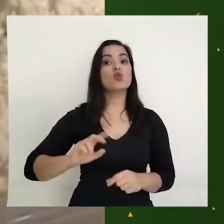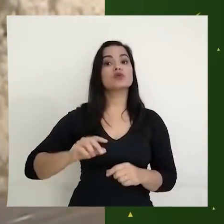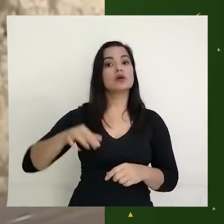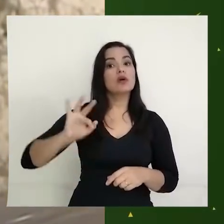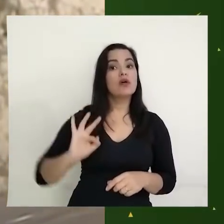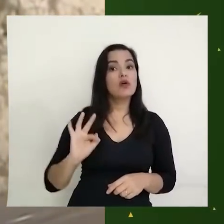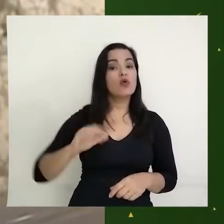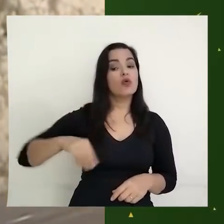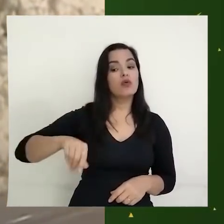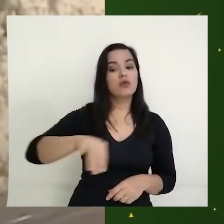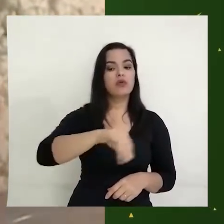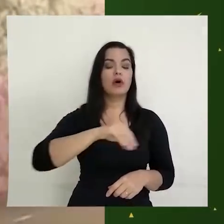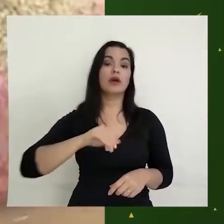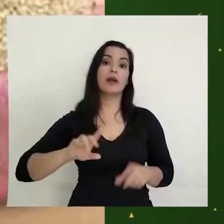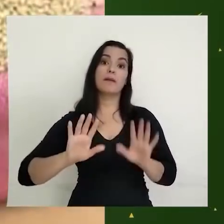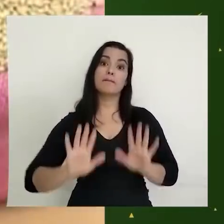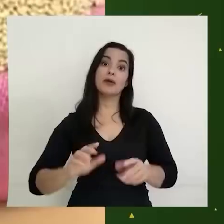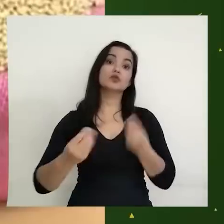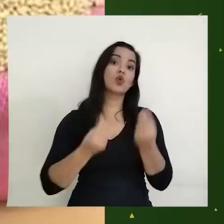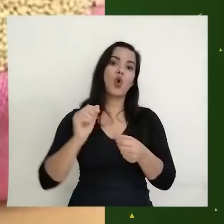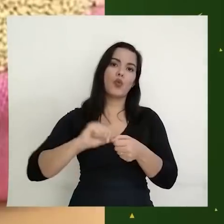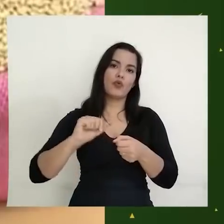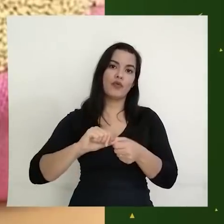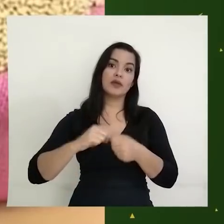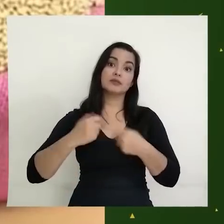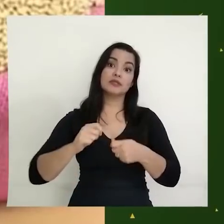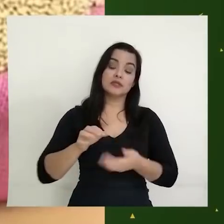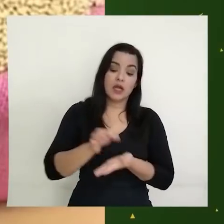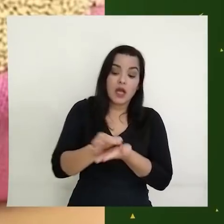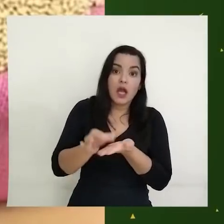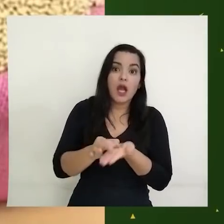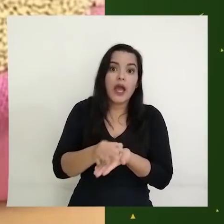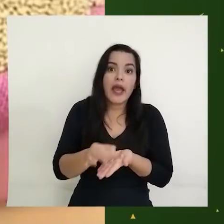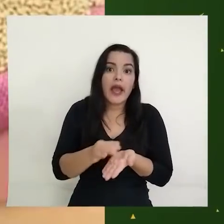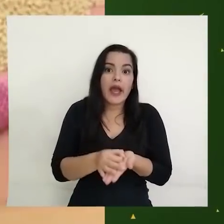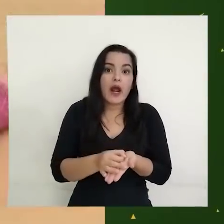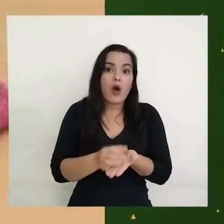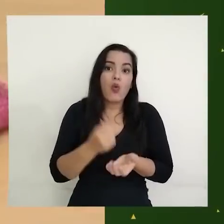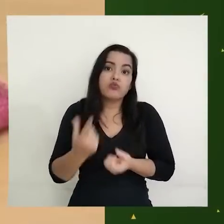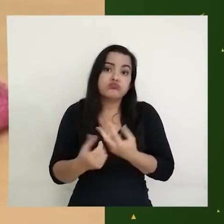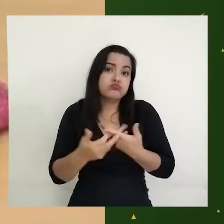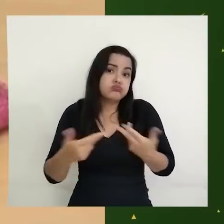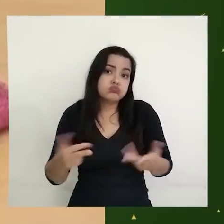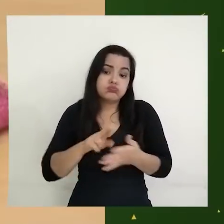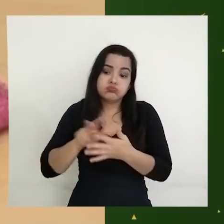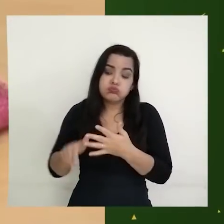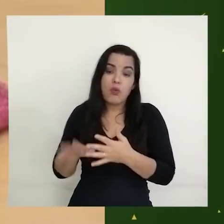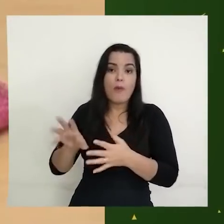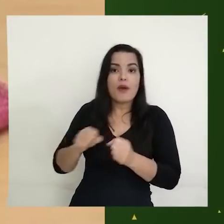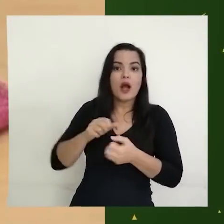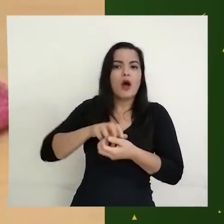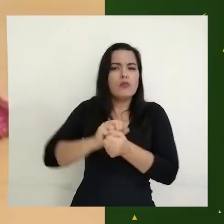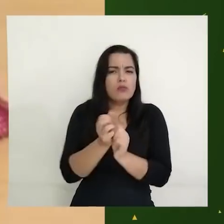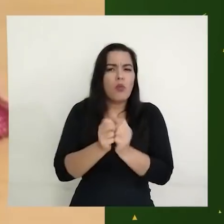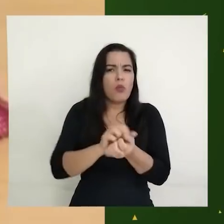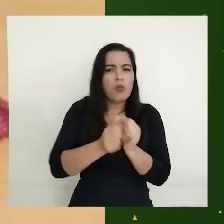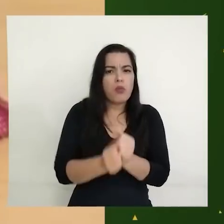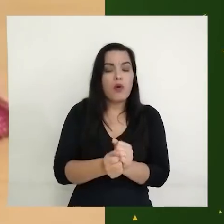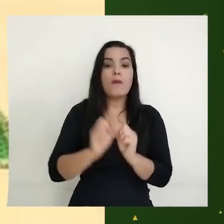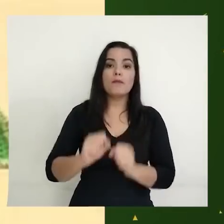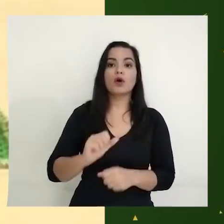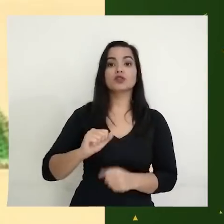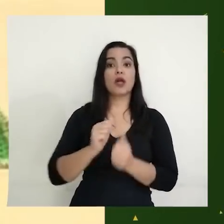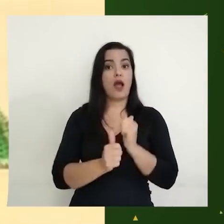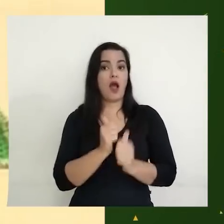Para produzir a farinha, temos que moer algum tipo de grão. Pode ser grão de arroz,